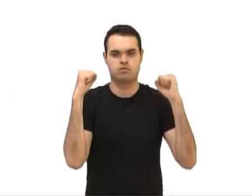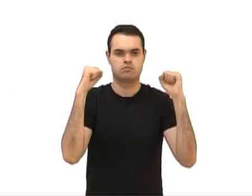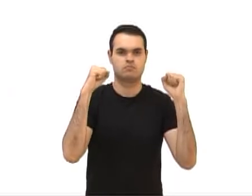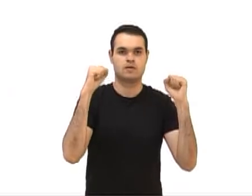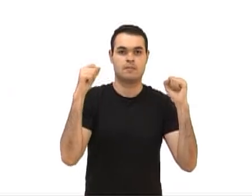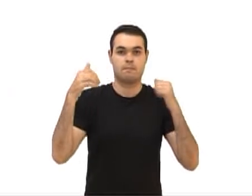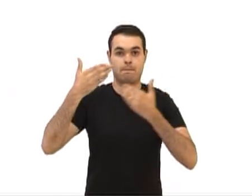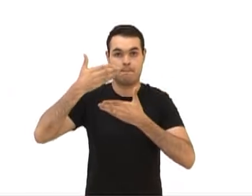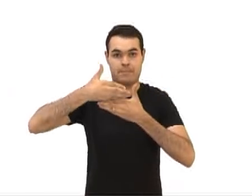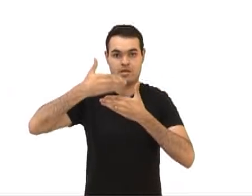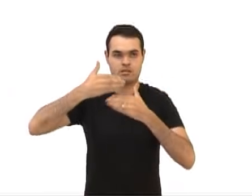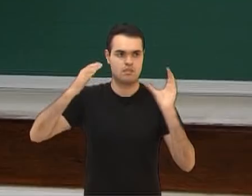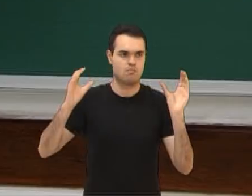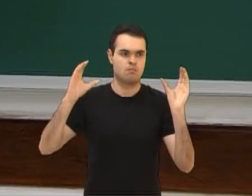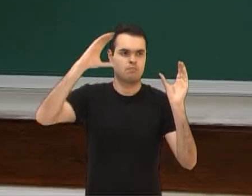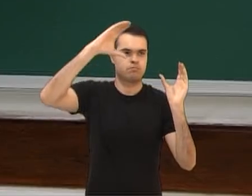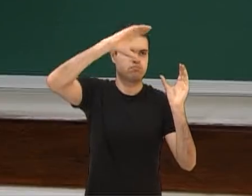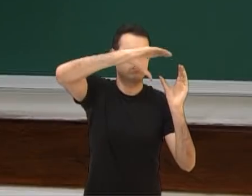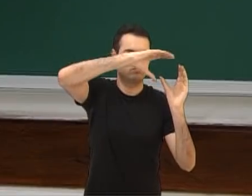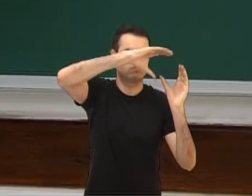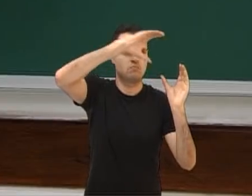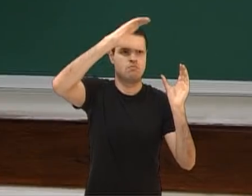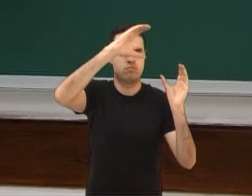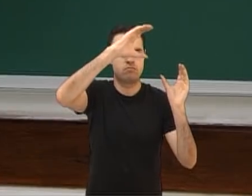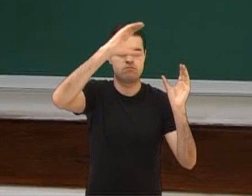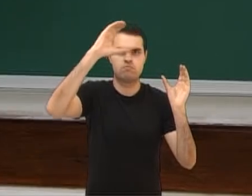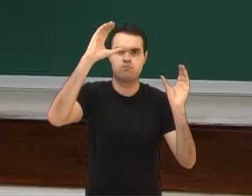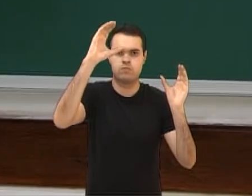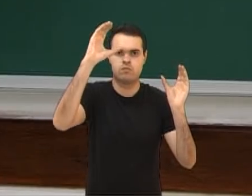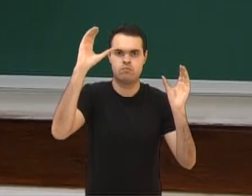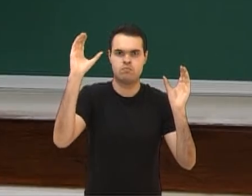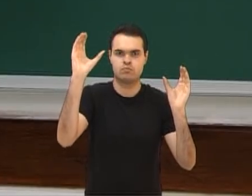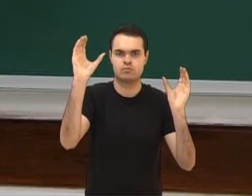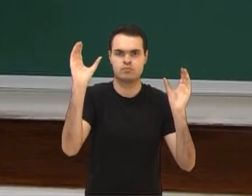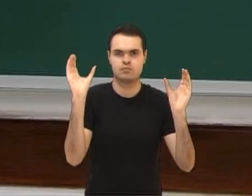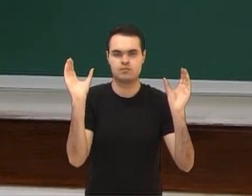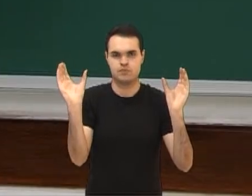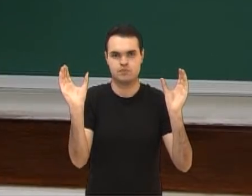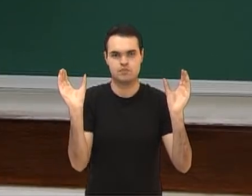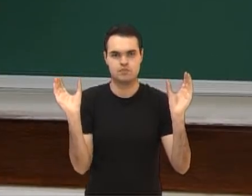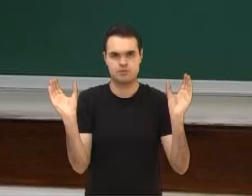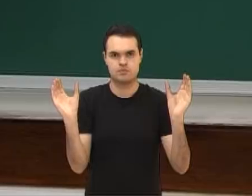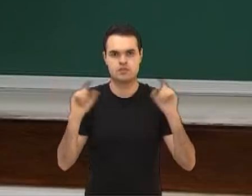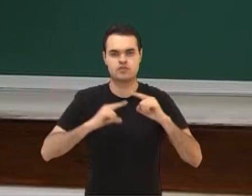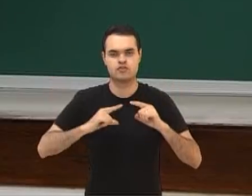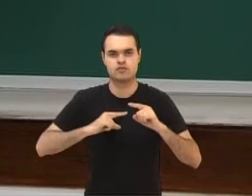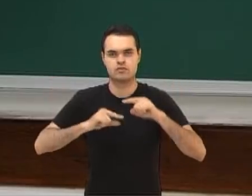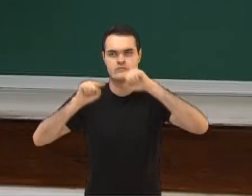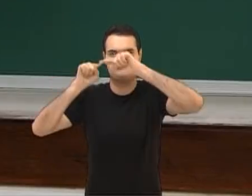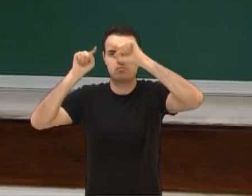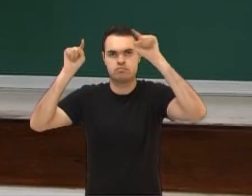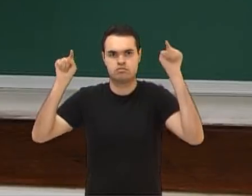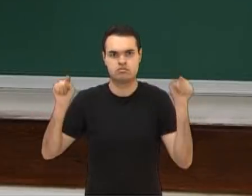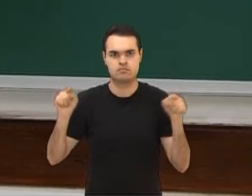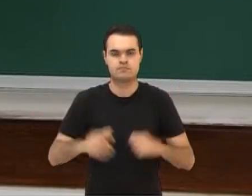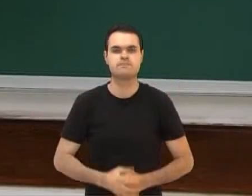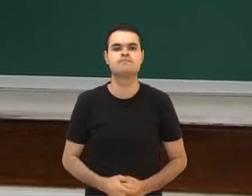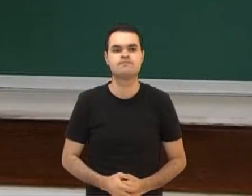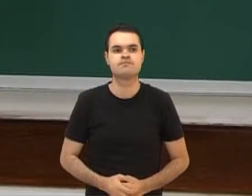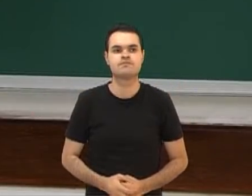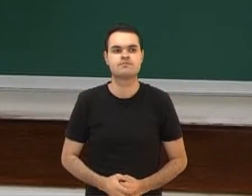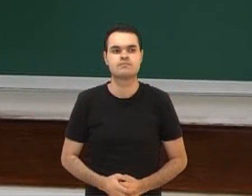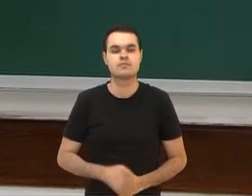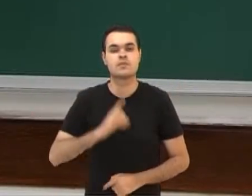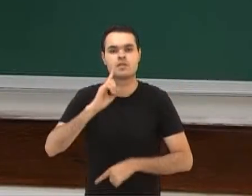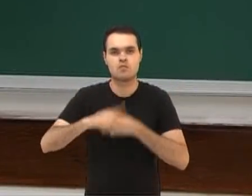eram justapostamente encaixadas, tá? Fazendo isso, e você tinha um vão central maior. Aí você